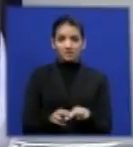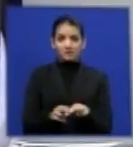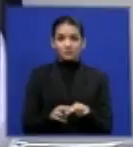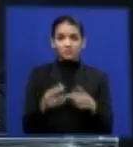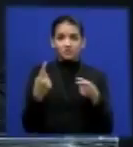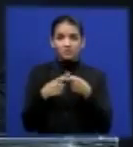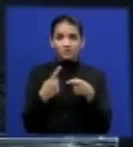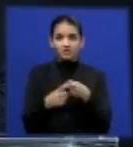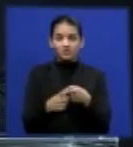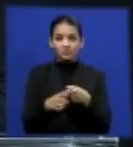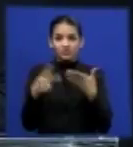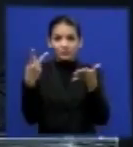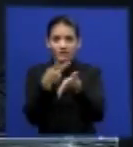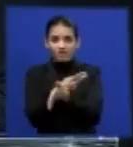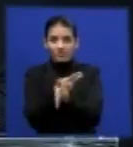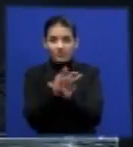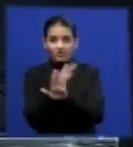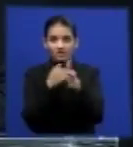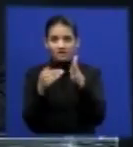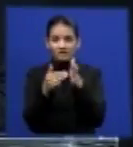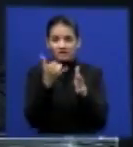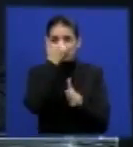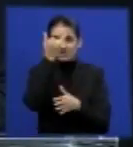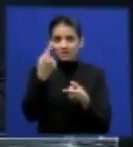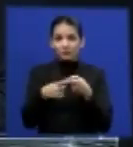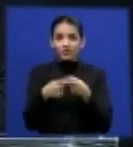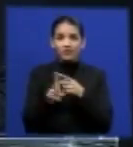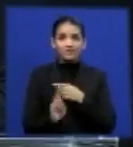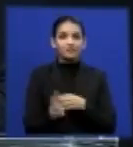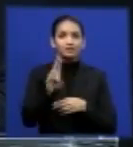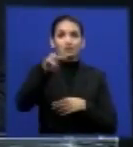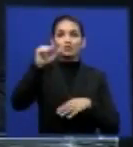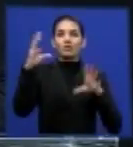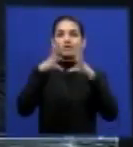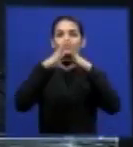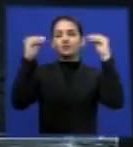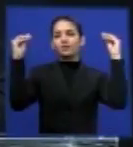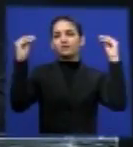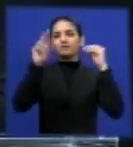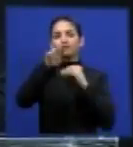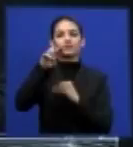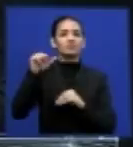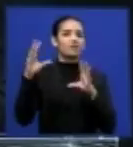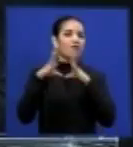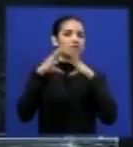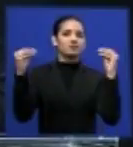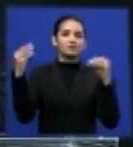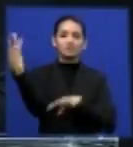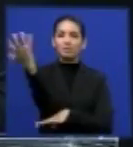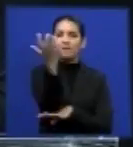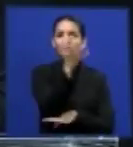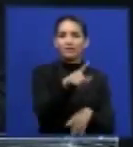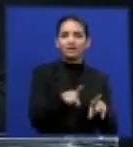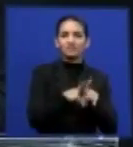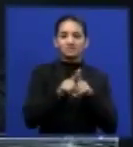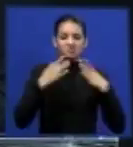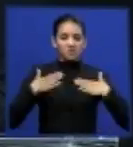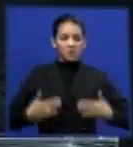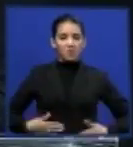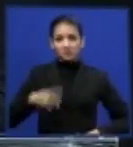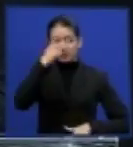afinidade pelo tecido lipídico e pela sua persistência. Ou seja, ela não é degradada nem no meio ambiente, nem no corpo